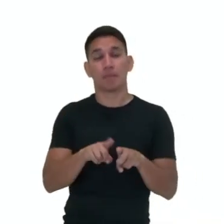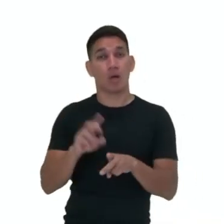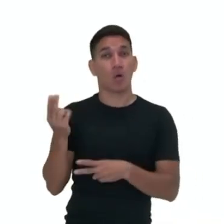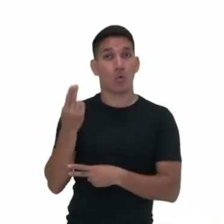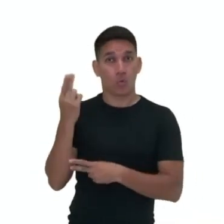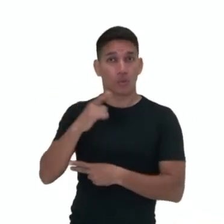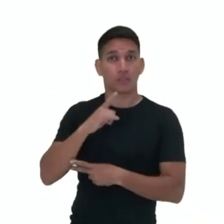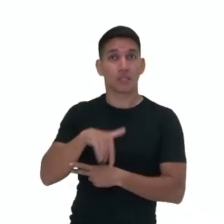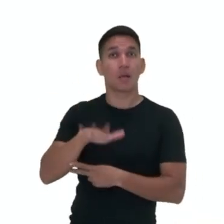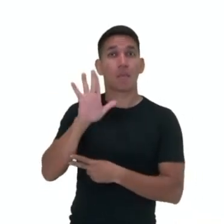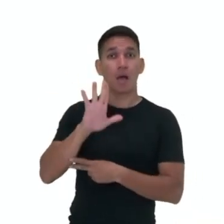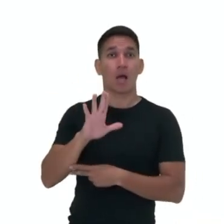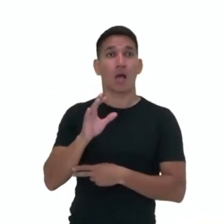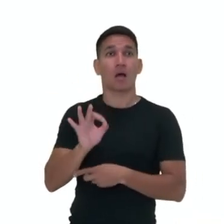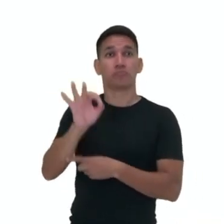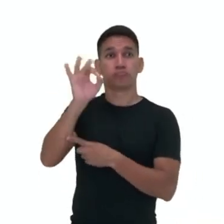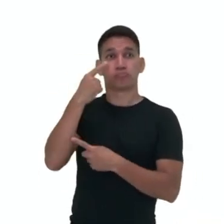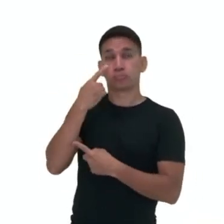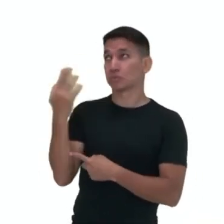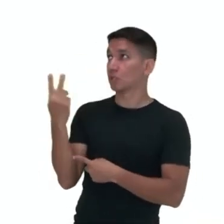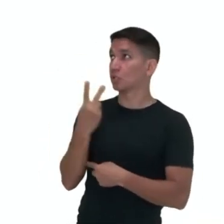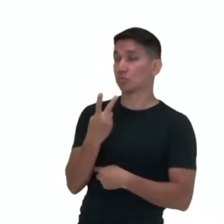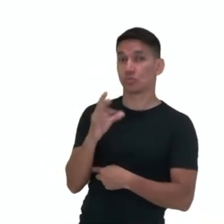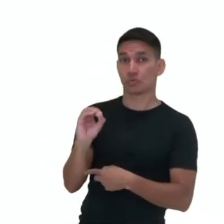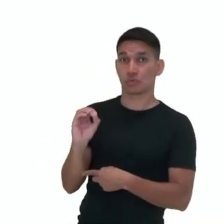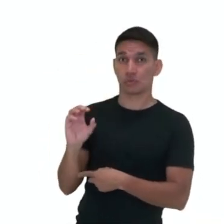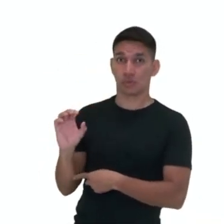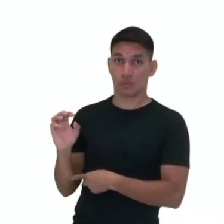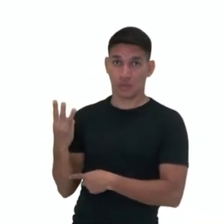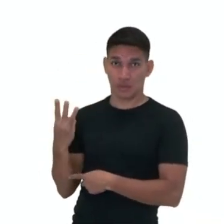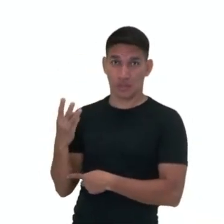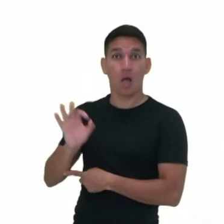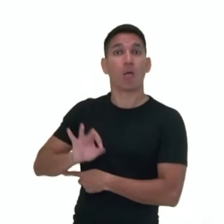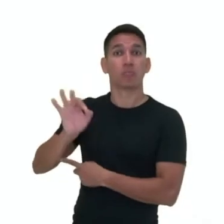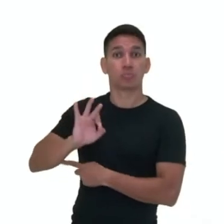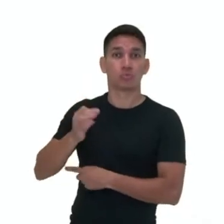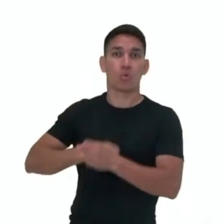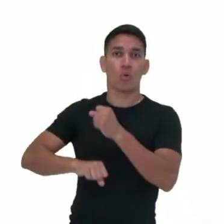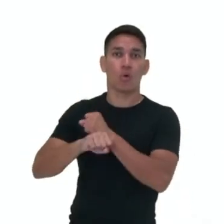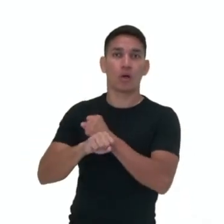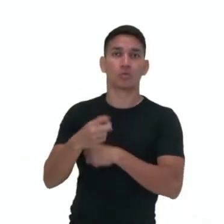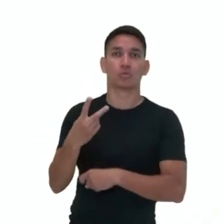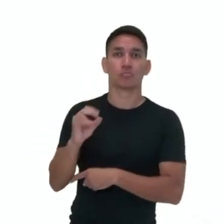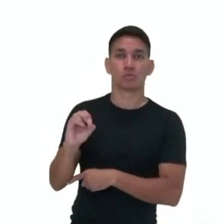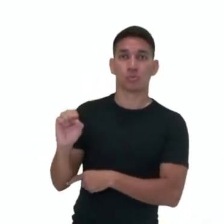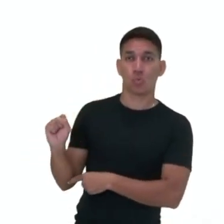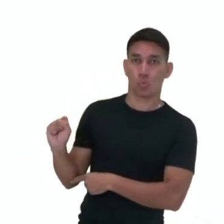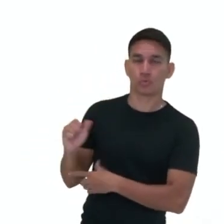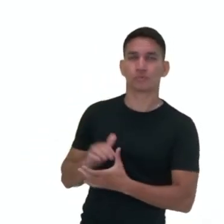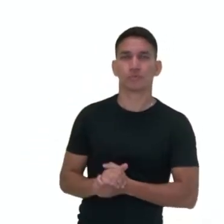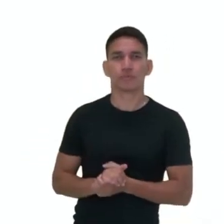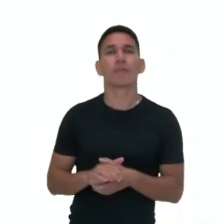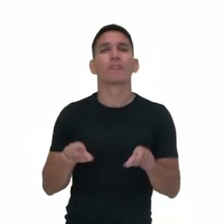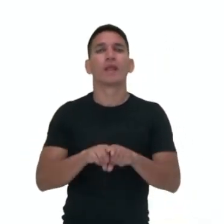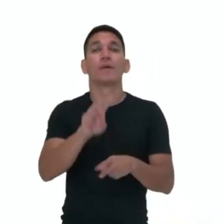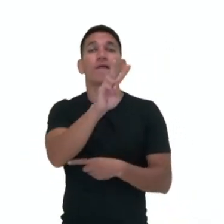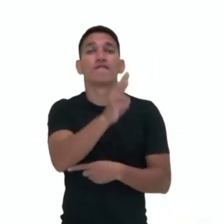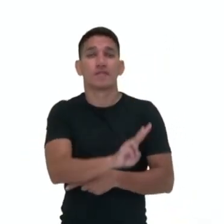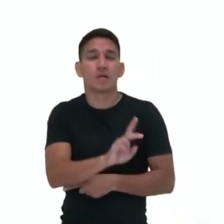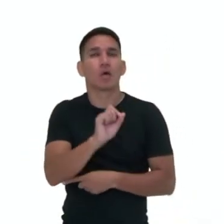foi a maior porcentagem aqui, 203% nesse ano aqui de 2008,